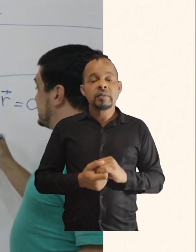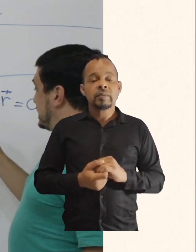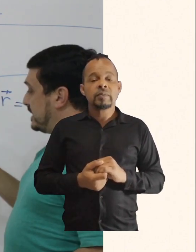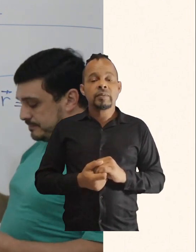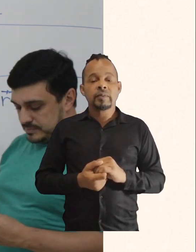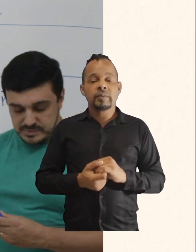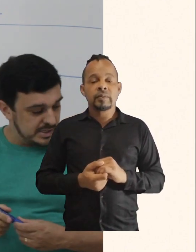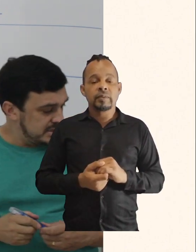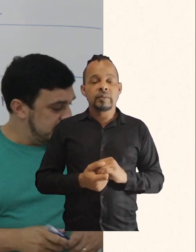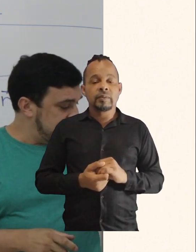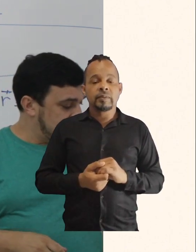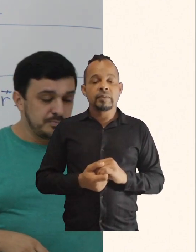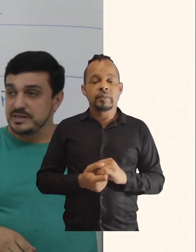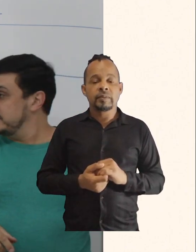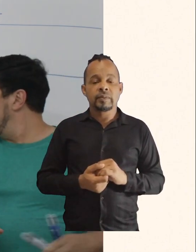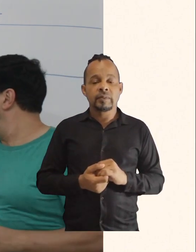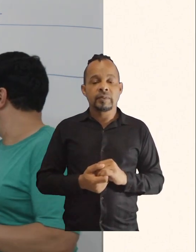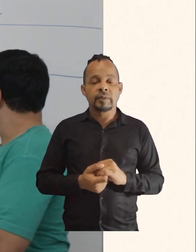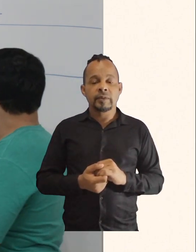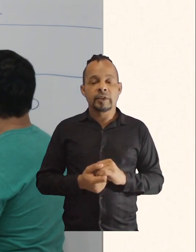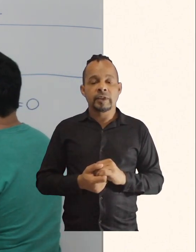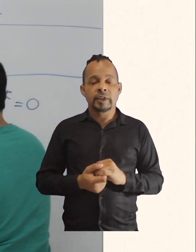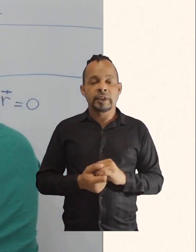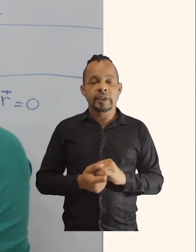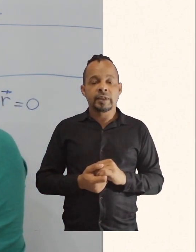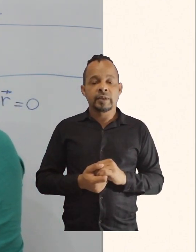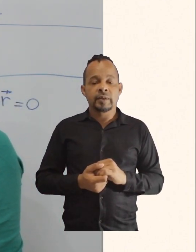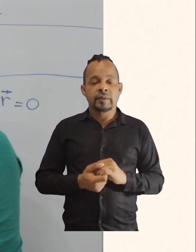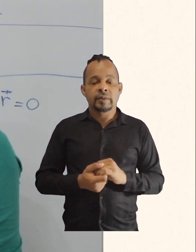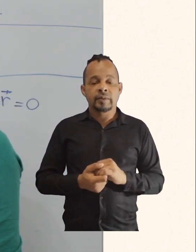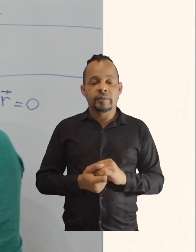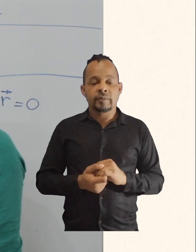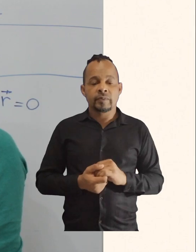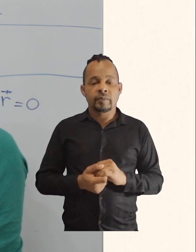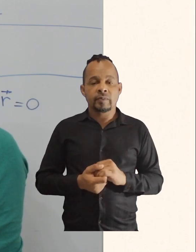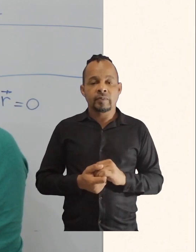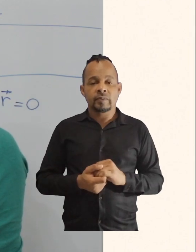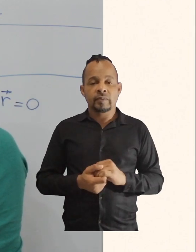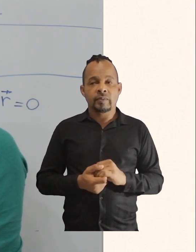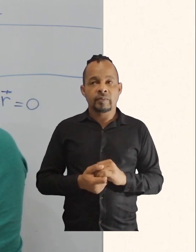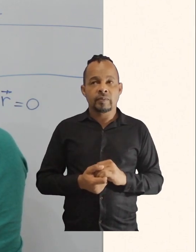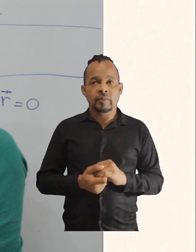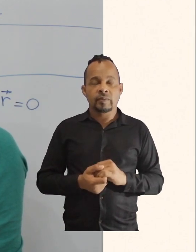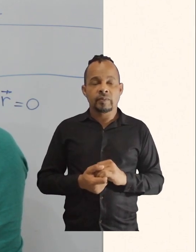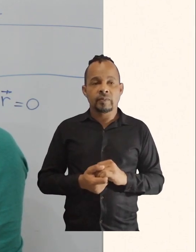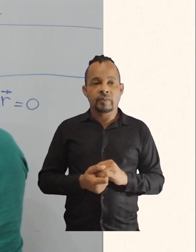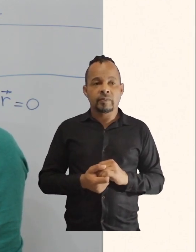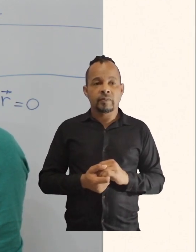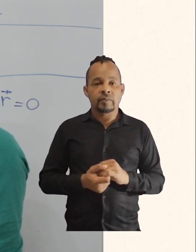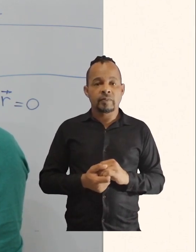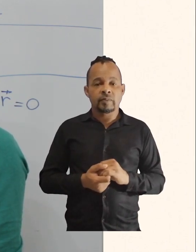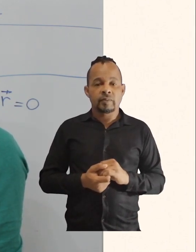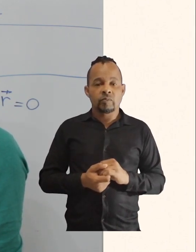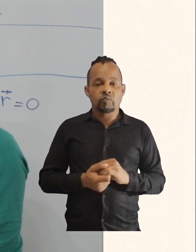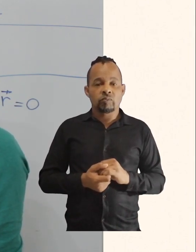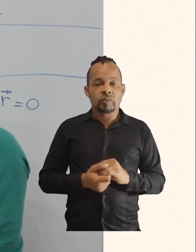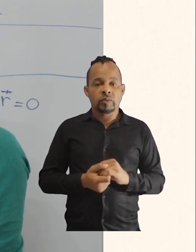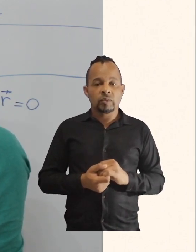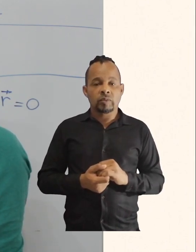curva C, né? Compensa até a gente colocar aqui, ó, que C é igual a C1